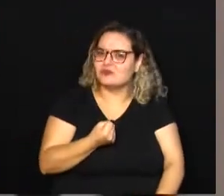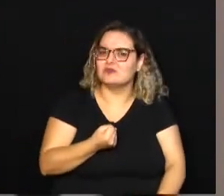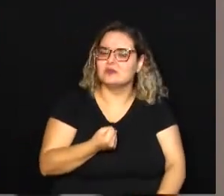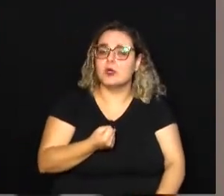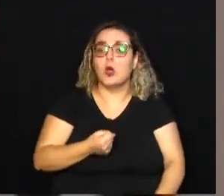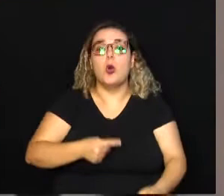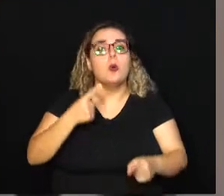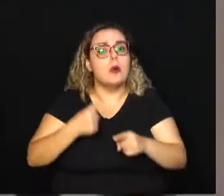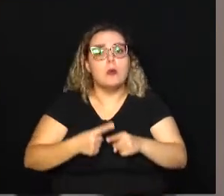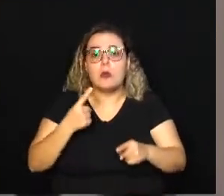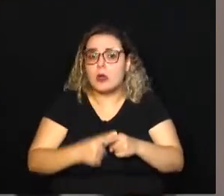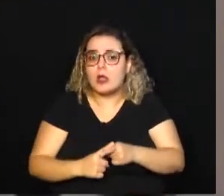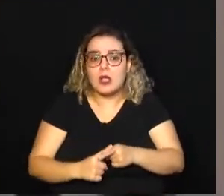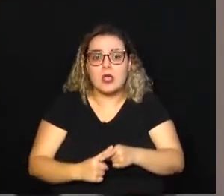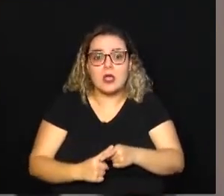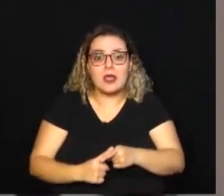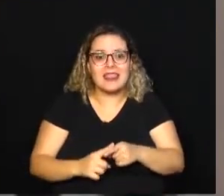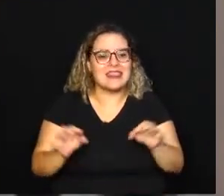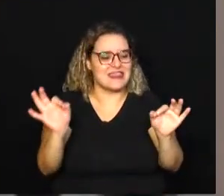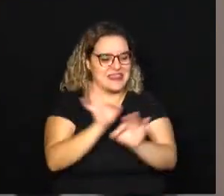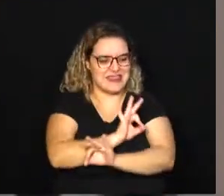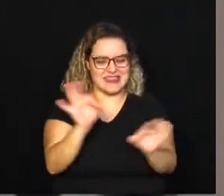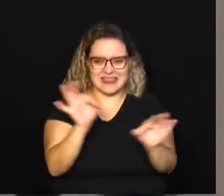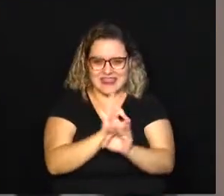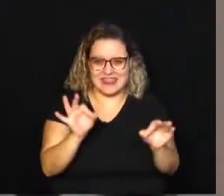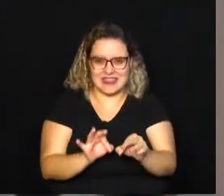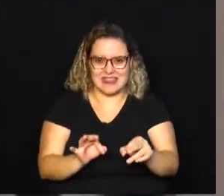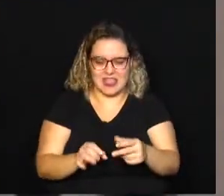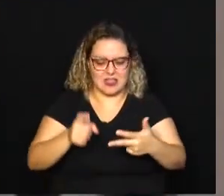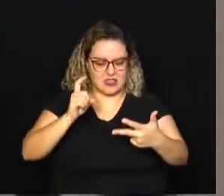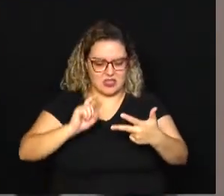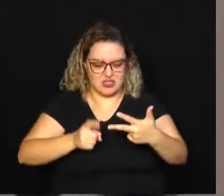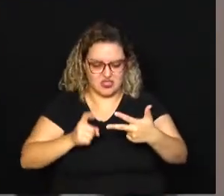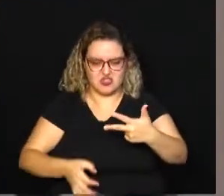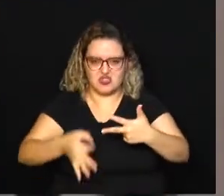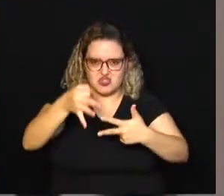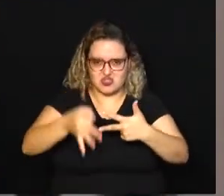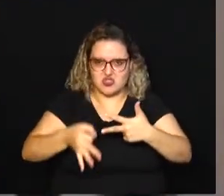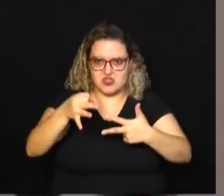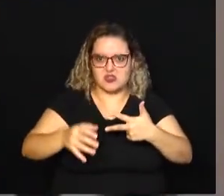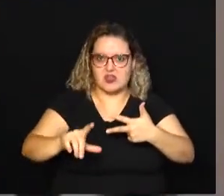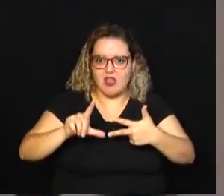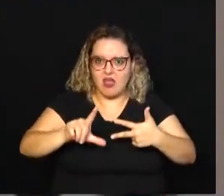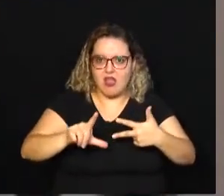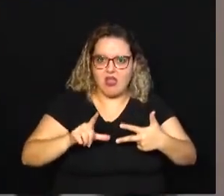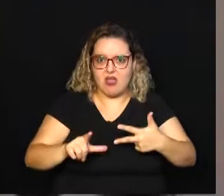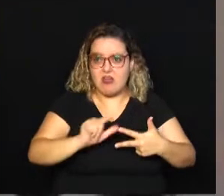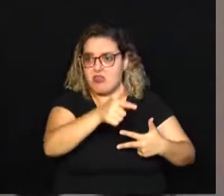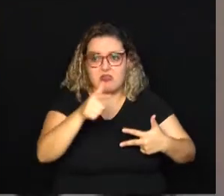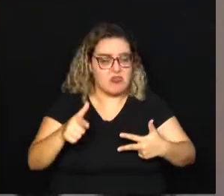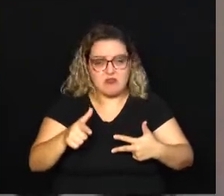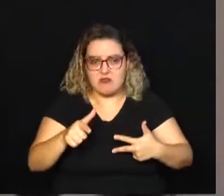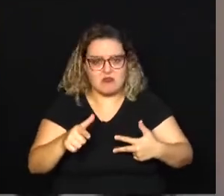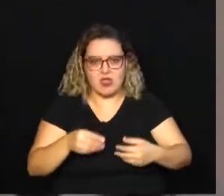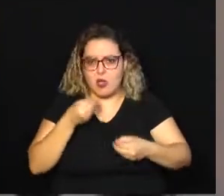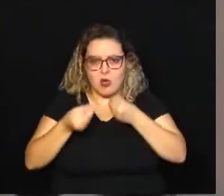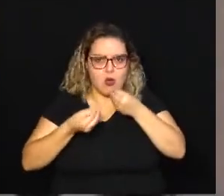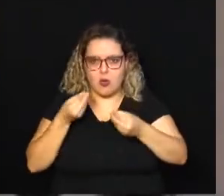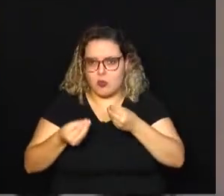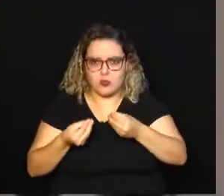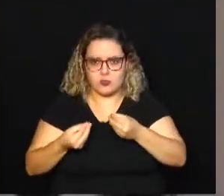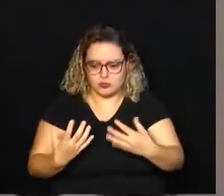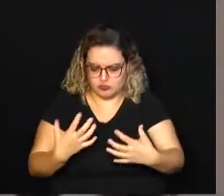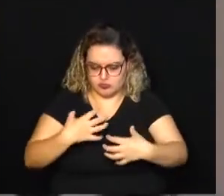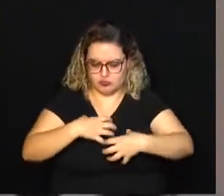porque nenhum poder está tendo condições de sustentar de uma